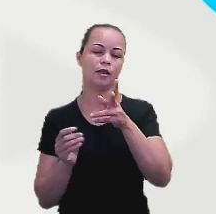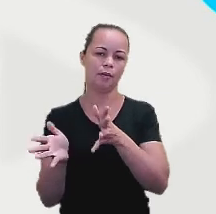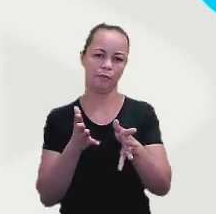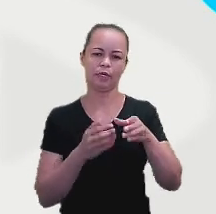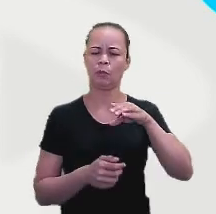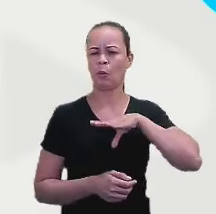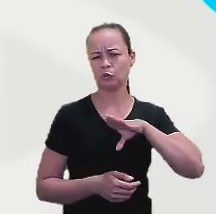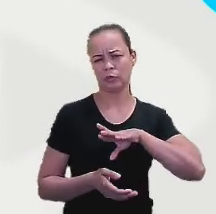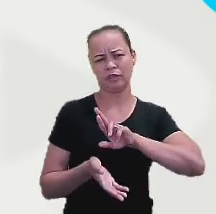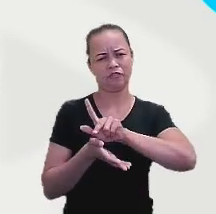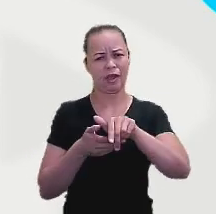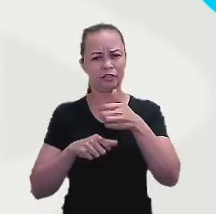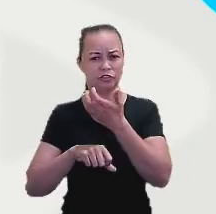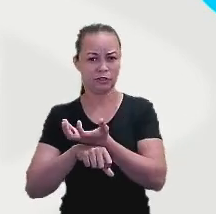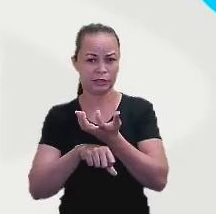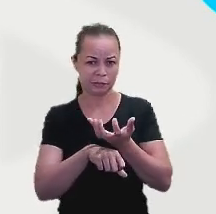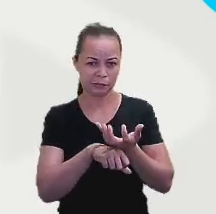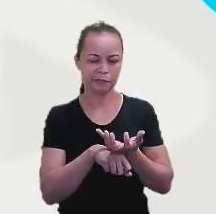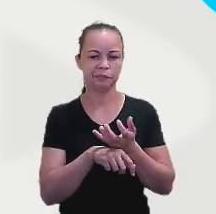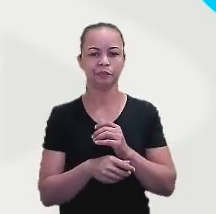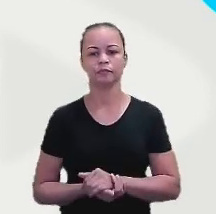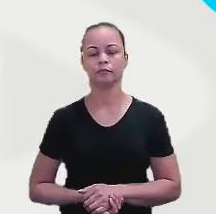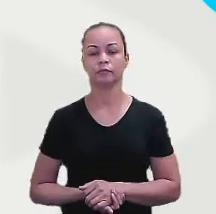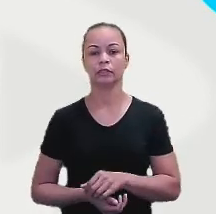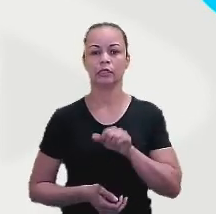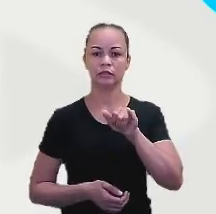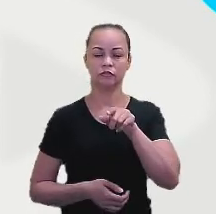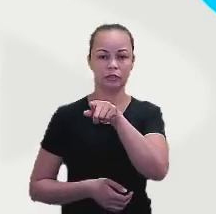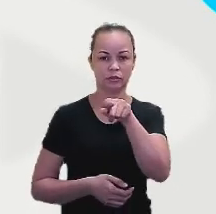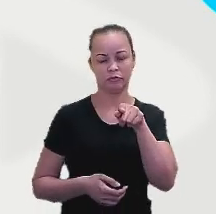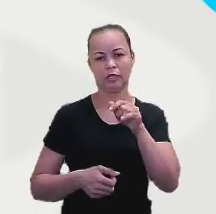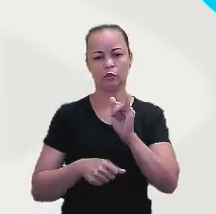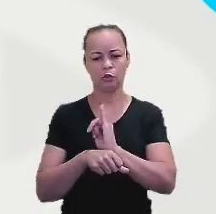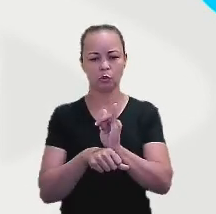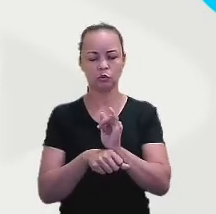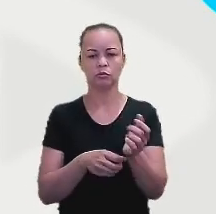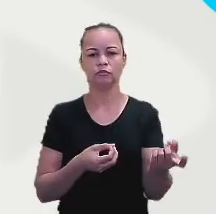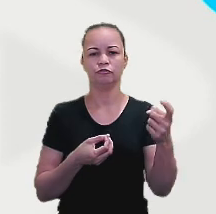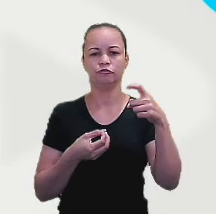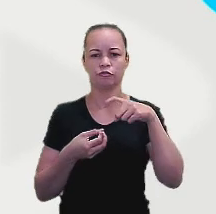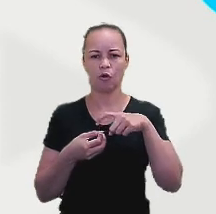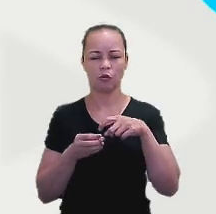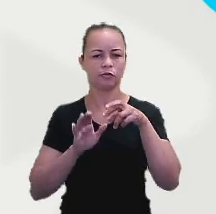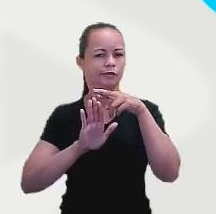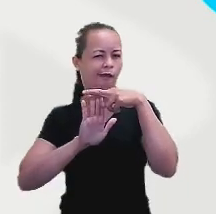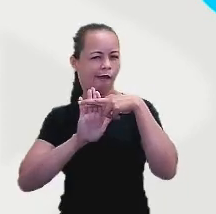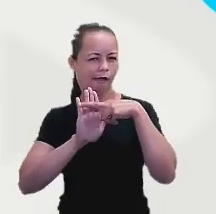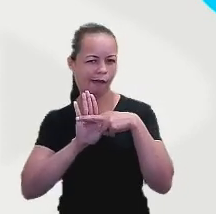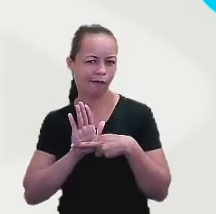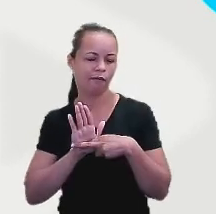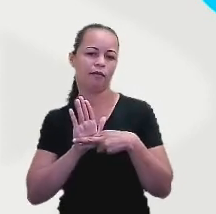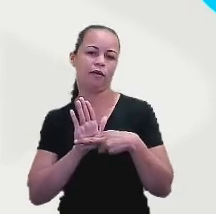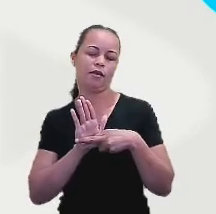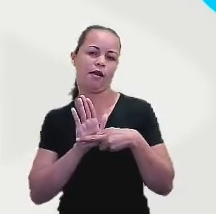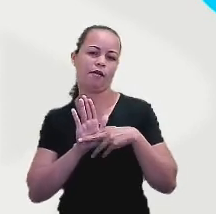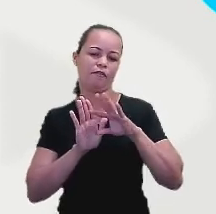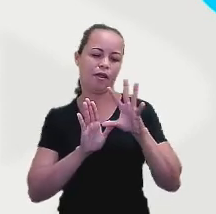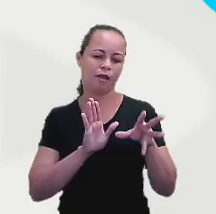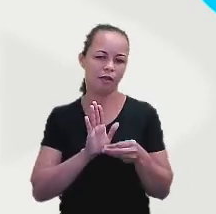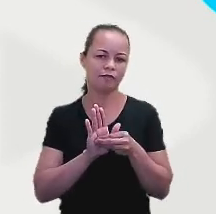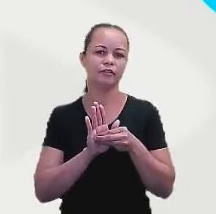também as outras matérias, tá bom? E se você estiver aí no YouTube, você volta lá nas nossas regrinhas também para revisar,